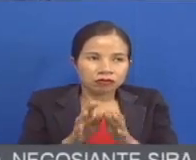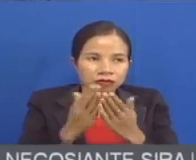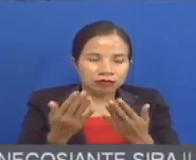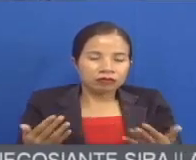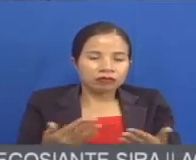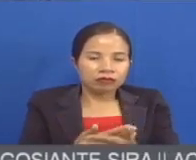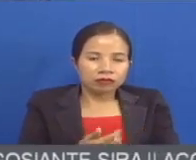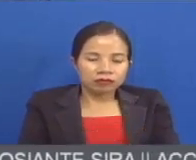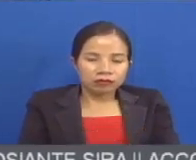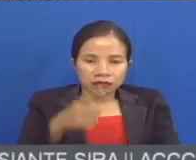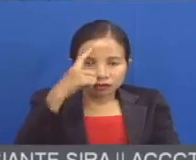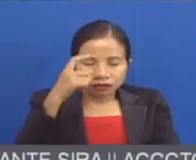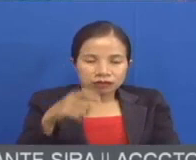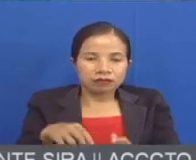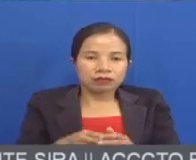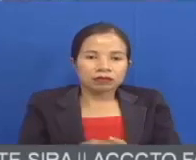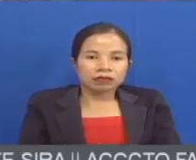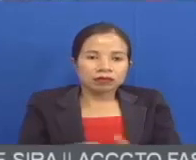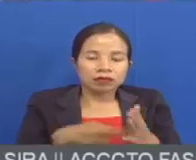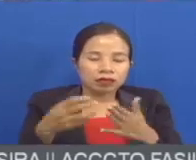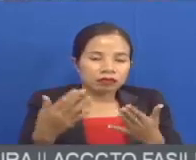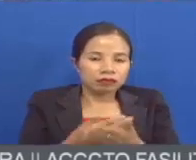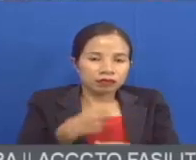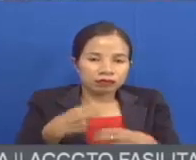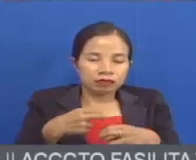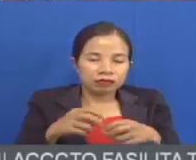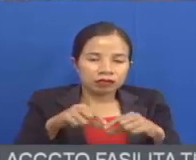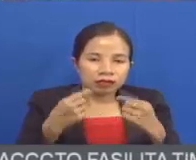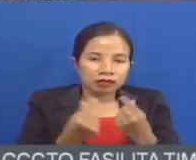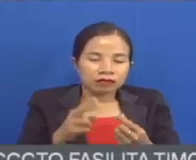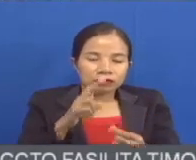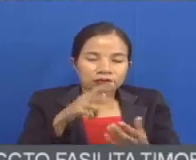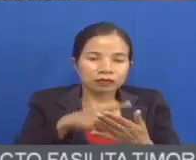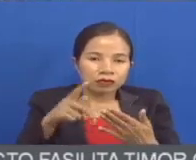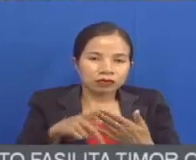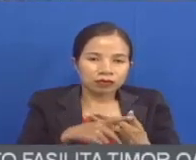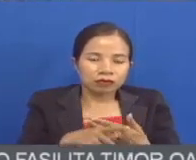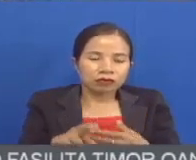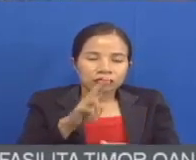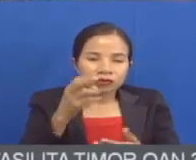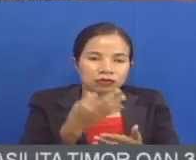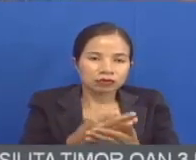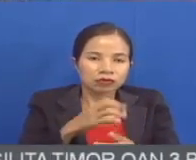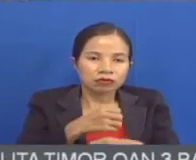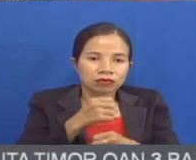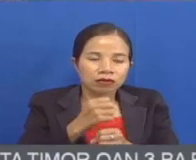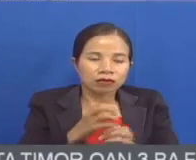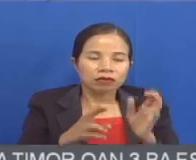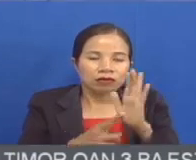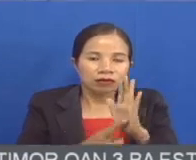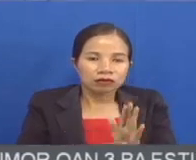Fong. Tamba Matadalam Fong, né? Se dificuldade para equipas de gestão programa, lhe zero orçamento no ralo